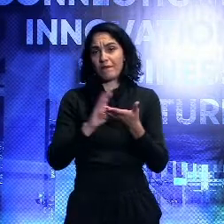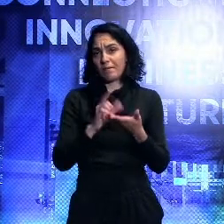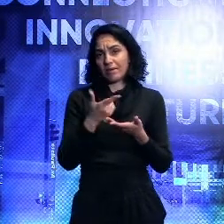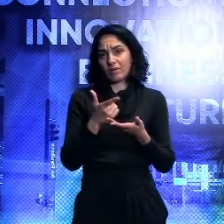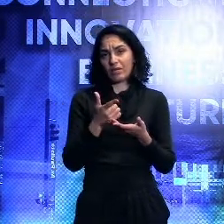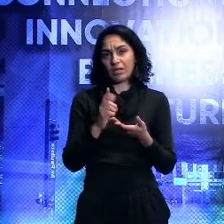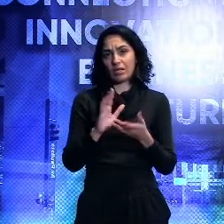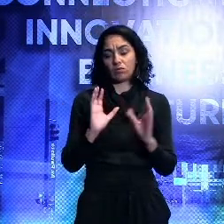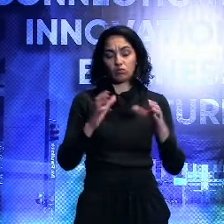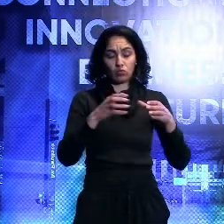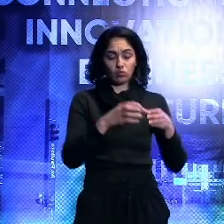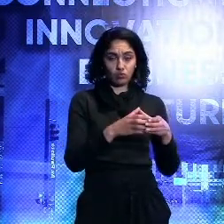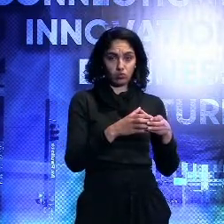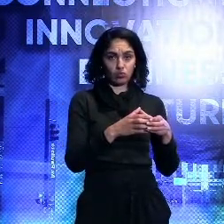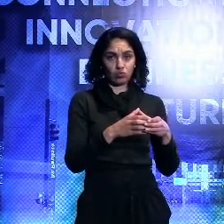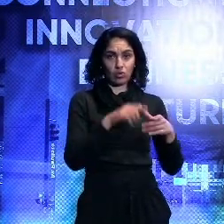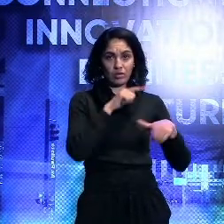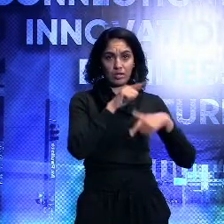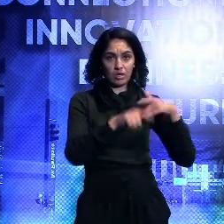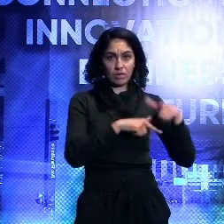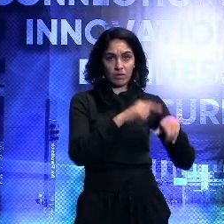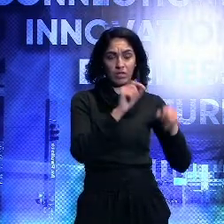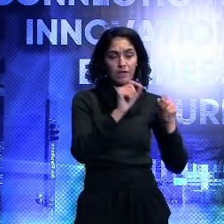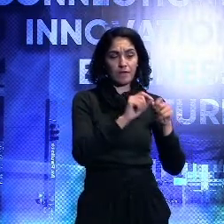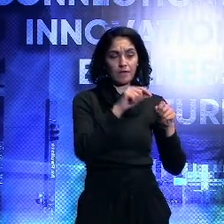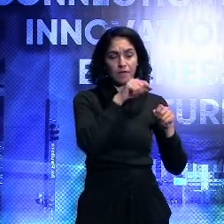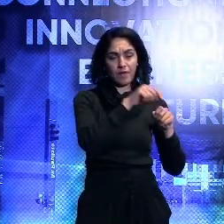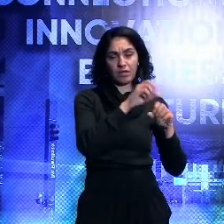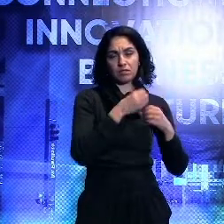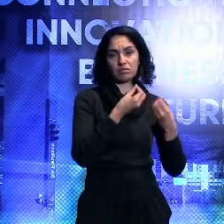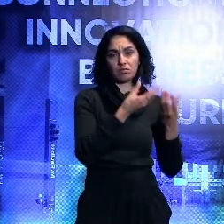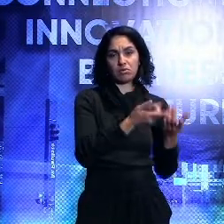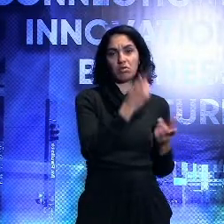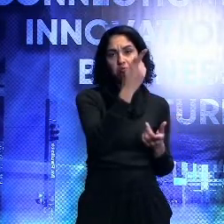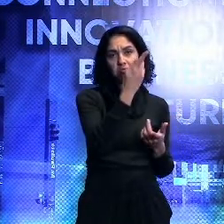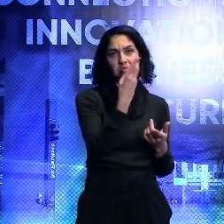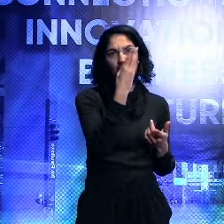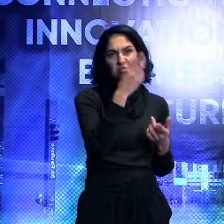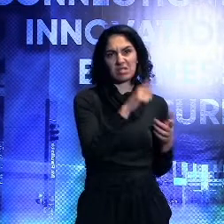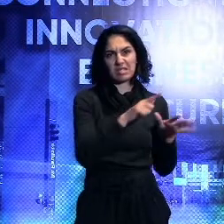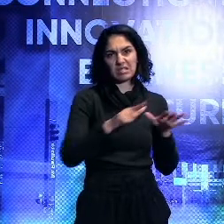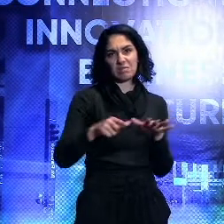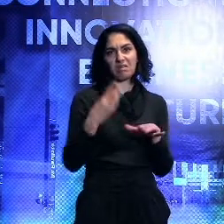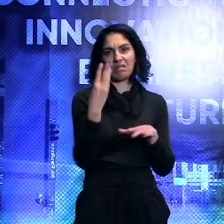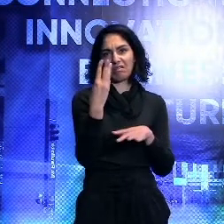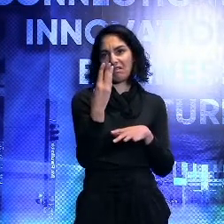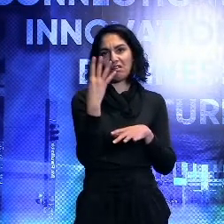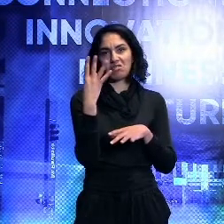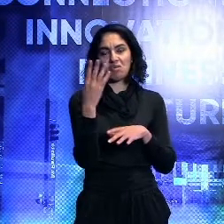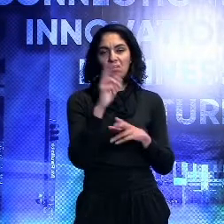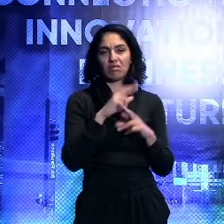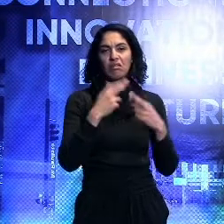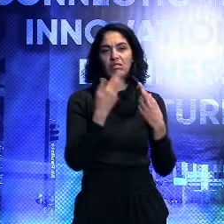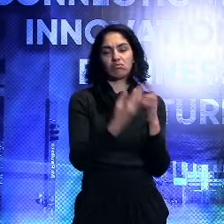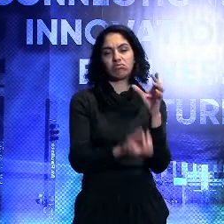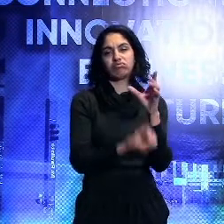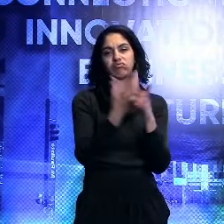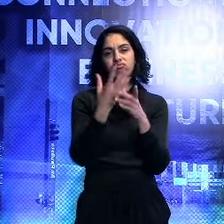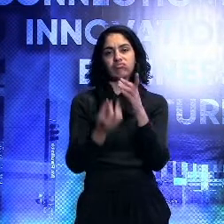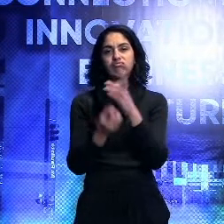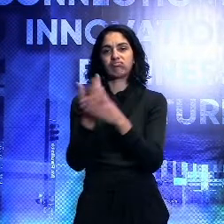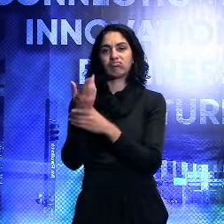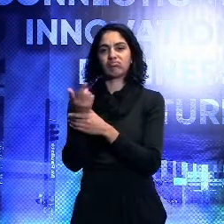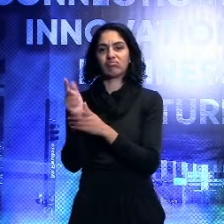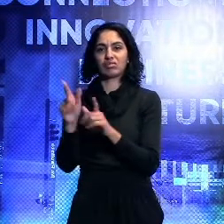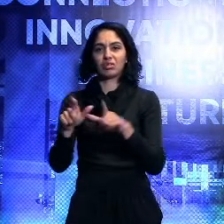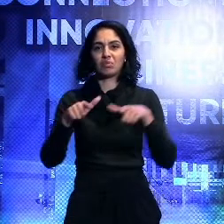colaboradores numa sala, dizem para fazer um brainstorm, aquele brainstorm dura uma semana, 2, tem 3, 4 reuniões e surgem as fichas da